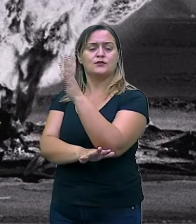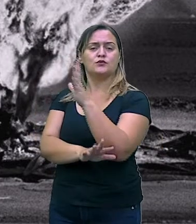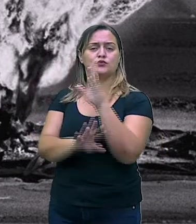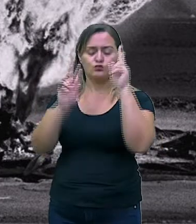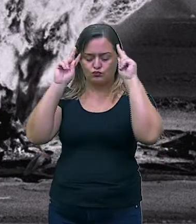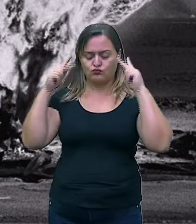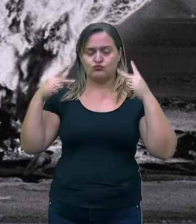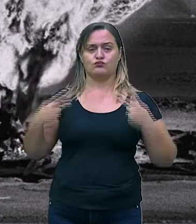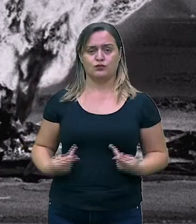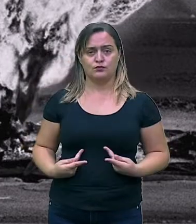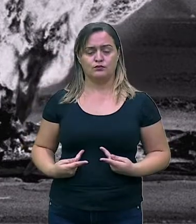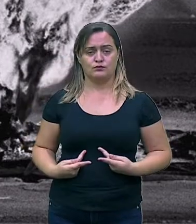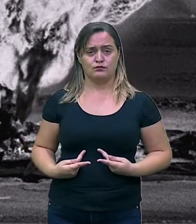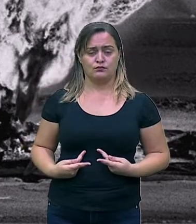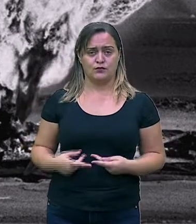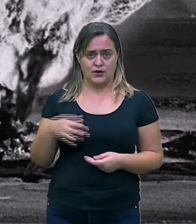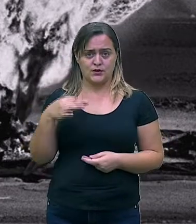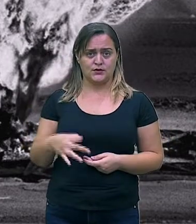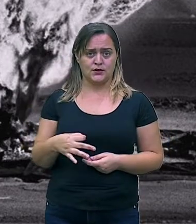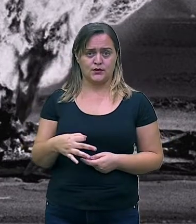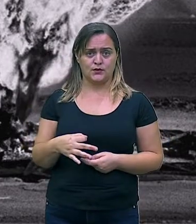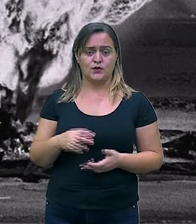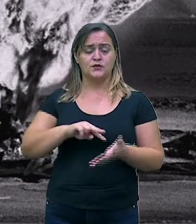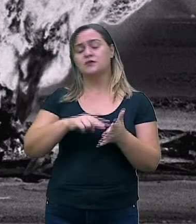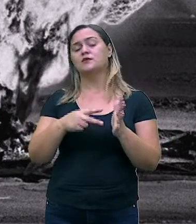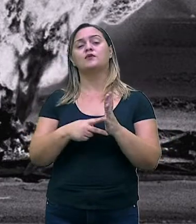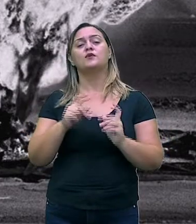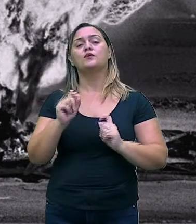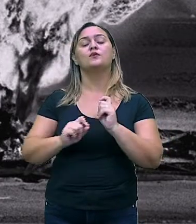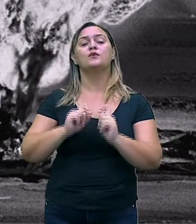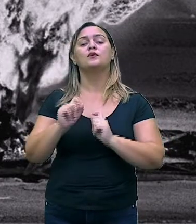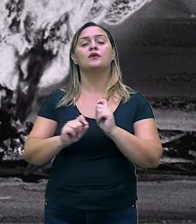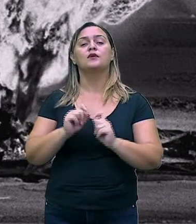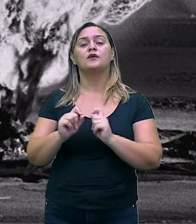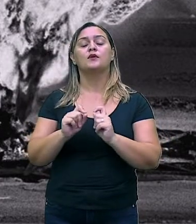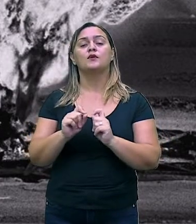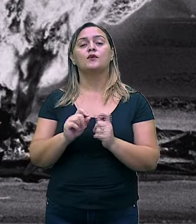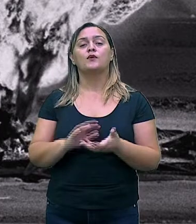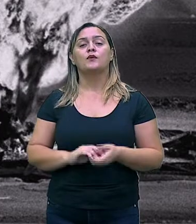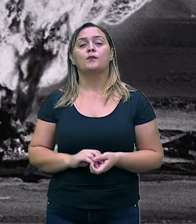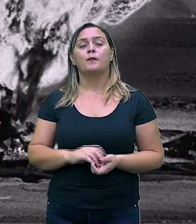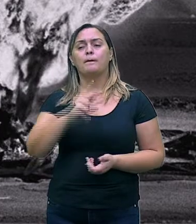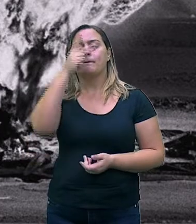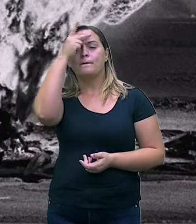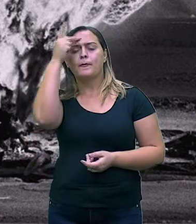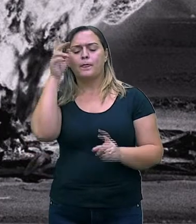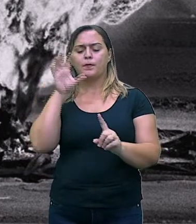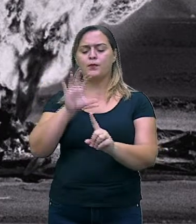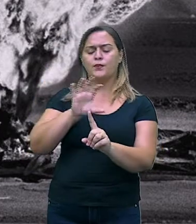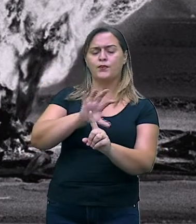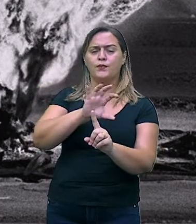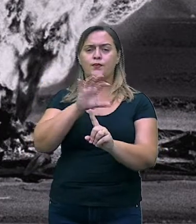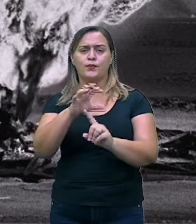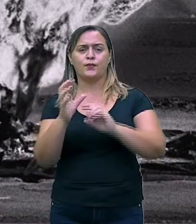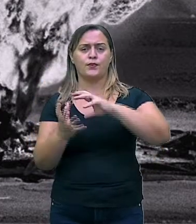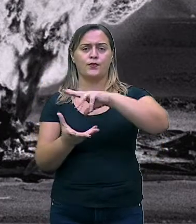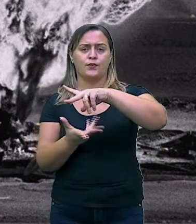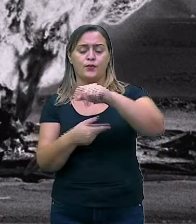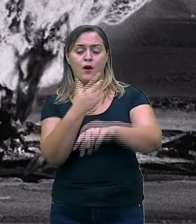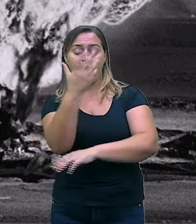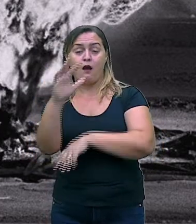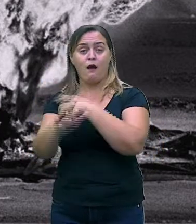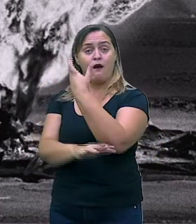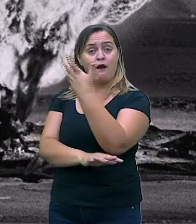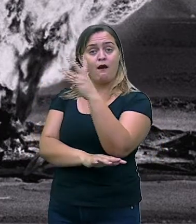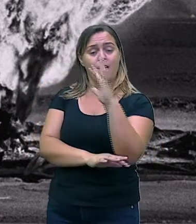Dessa demonstração, dessa, vamos falar, interferência do ser humano junto à natureza. Nós vemos aqui na foto do